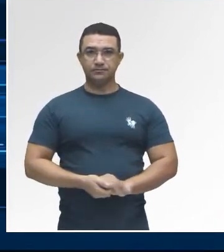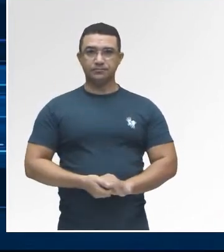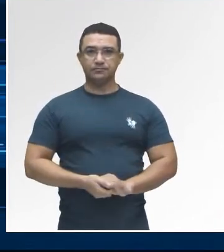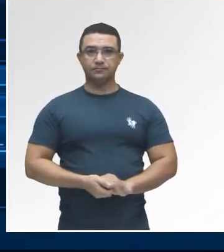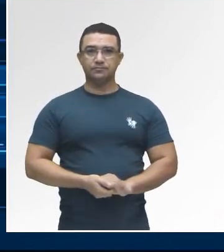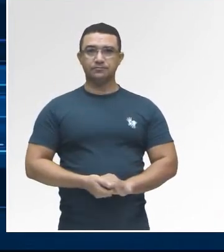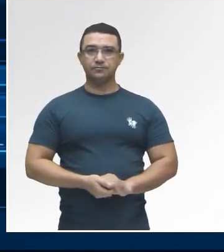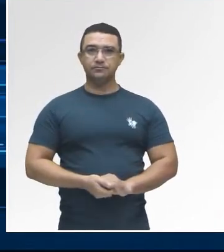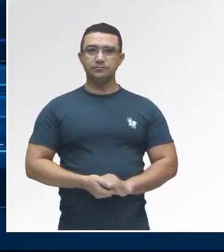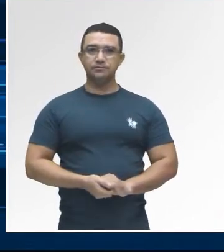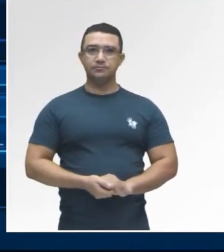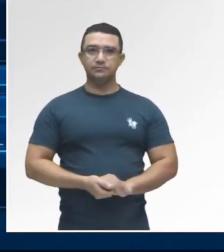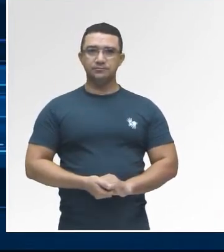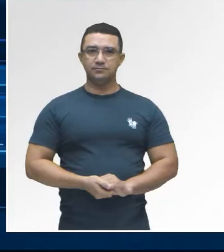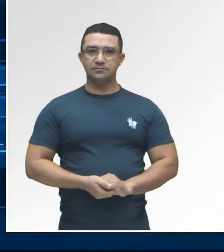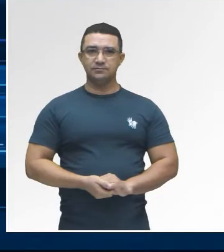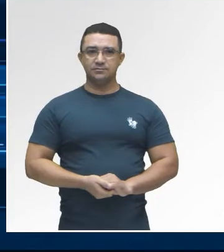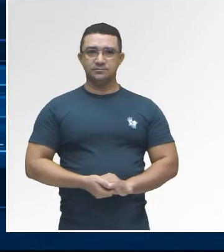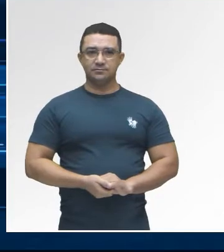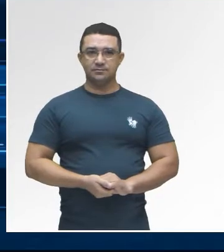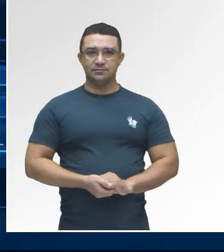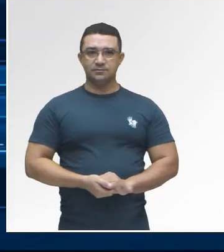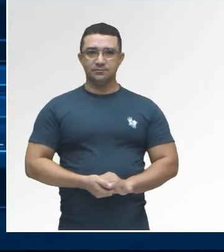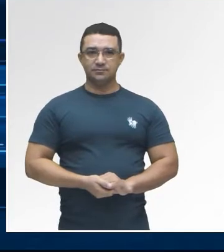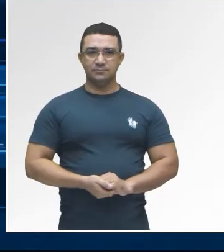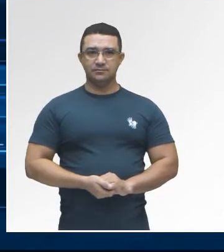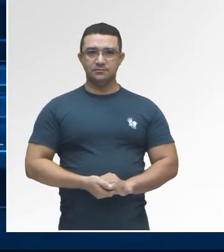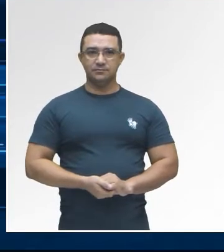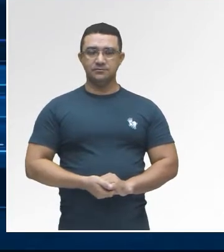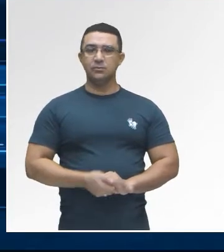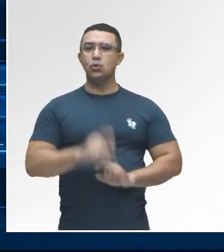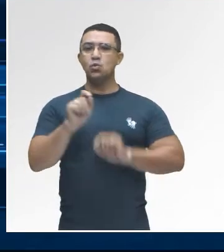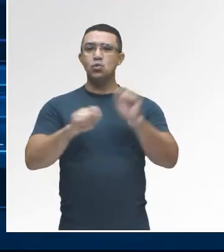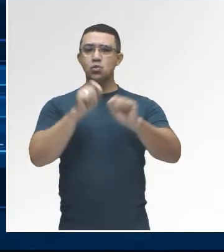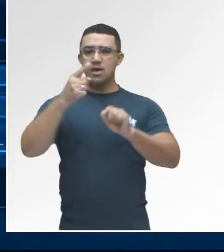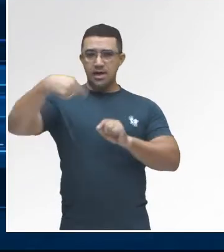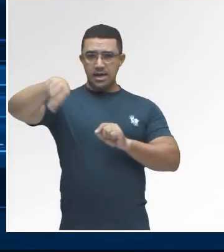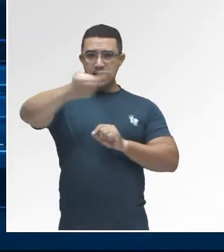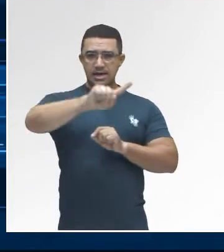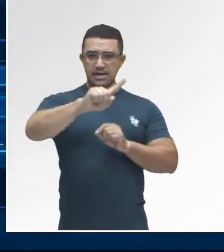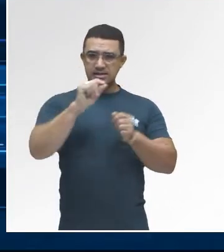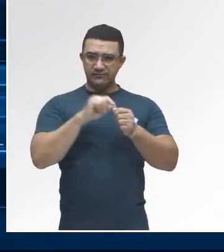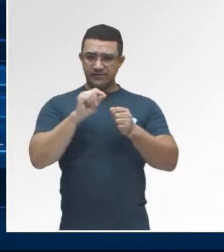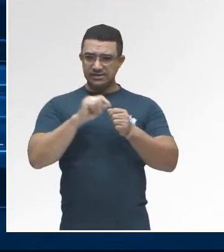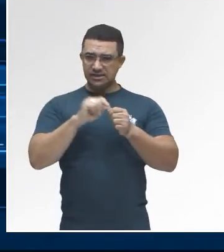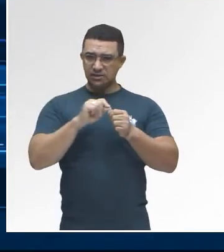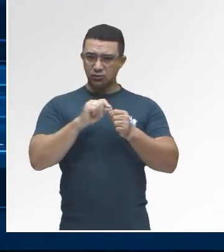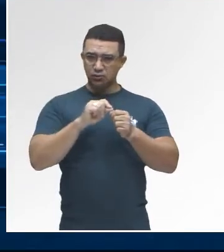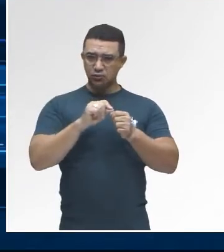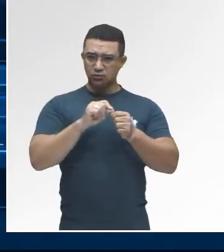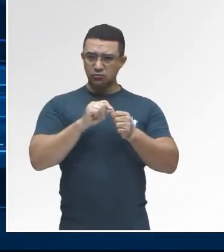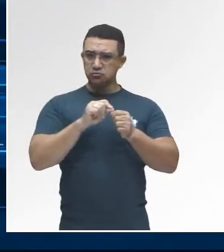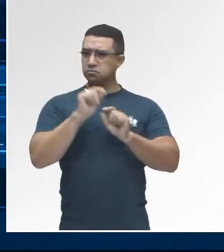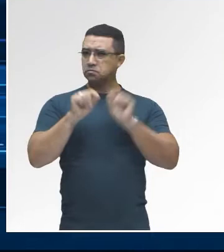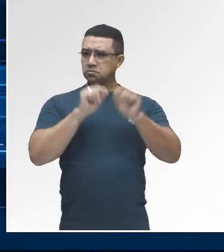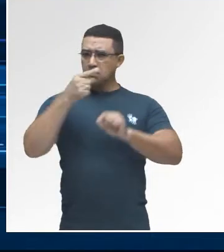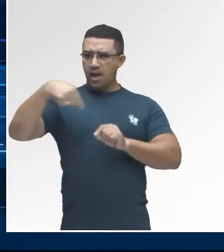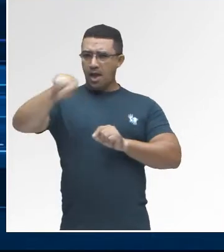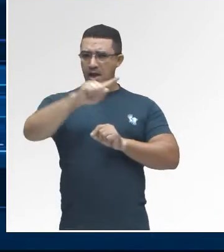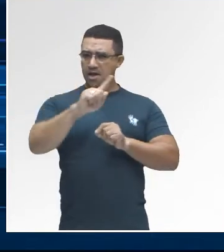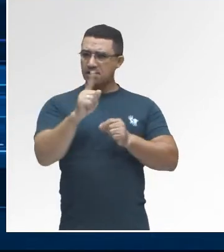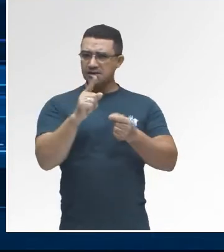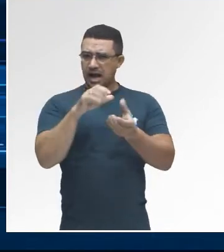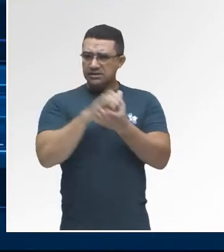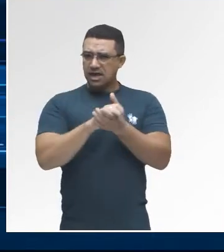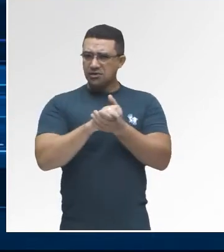go. What are they doing? O que eles estão fazendo? What are they doing? Ok? Vamos